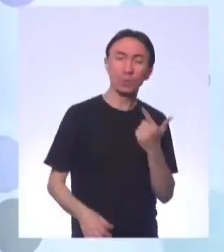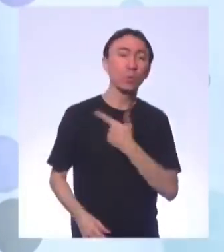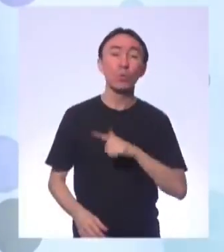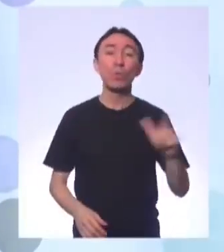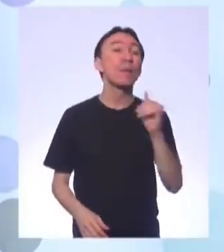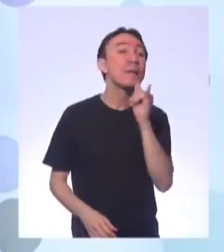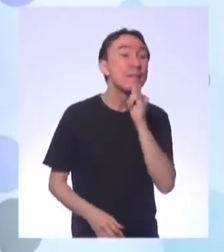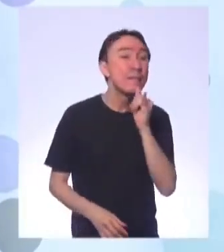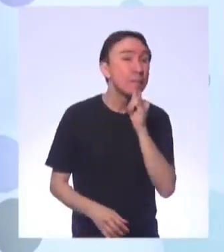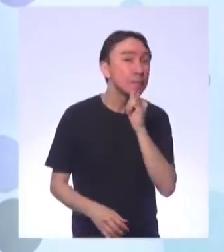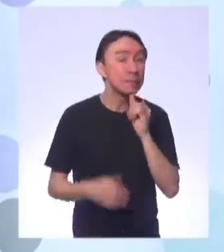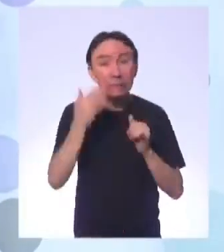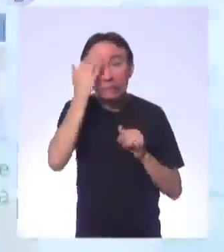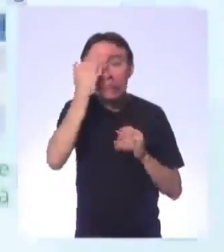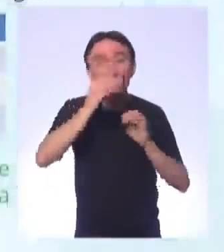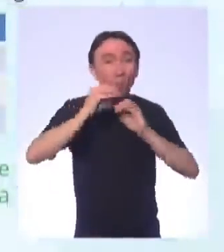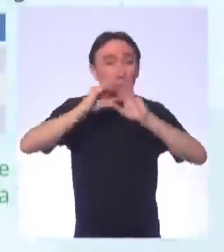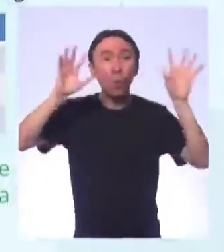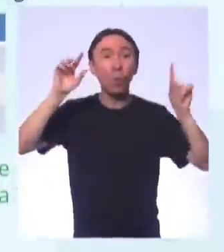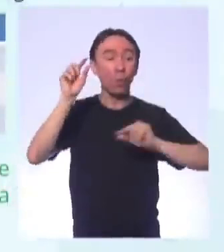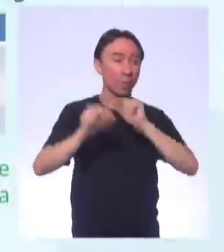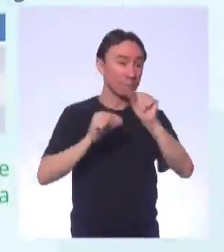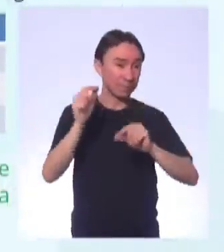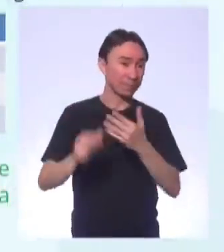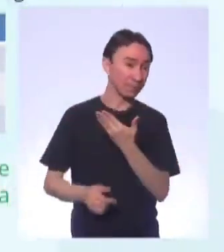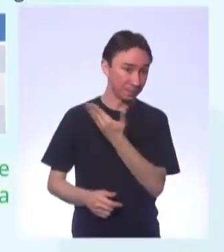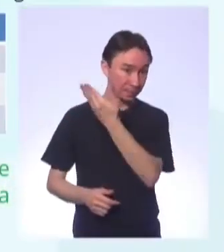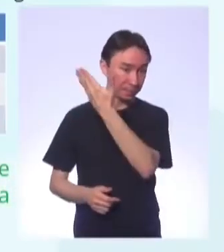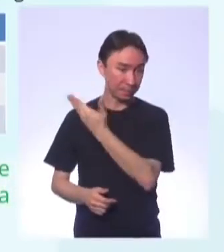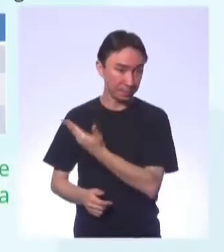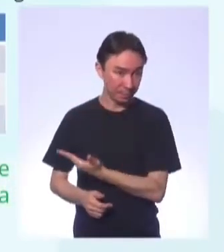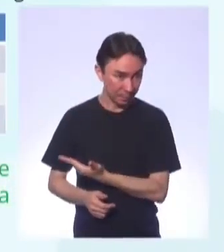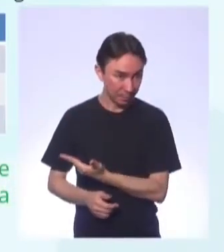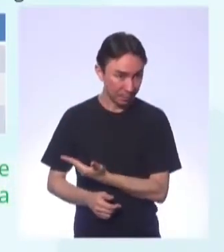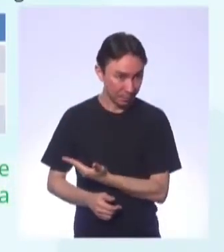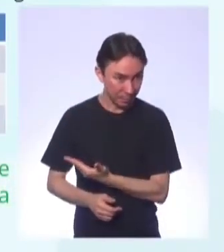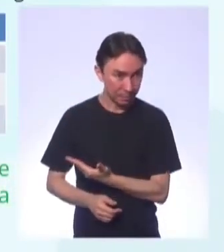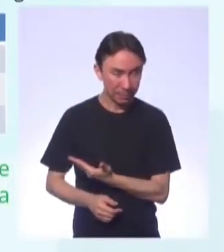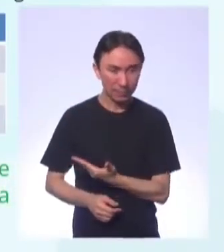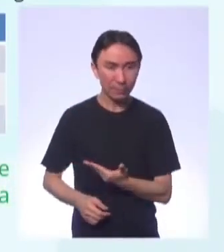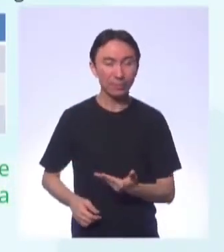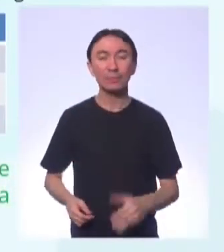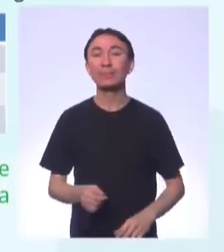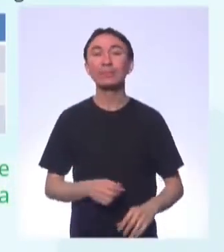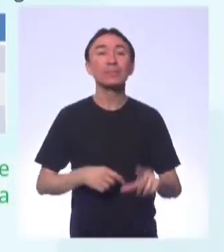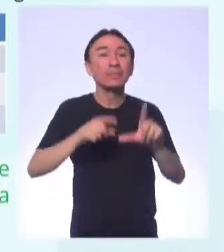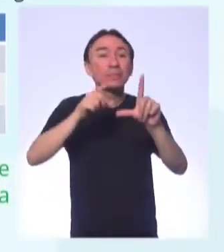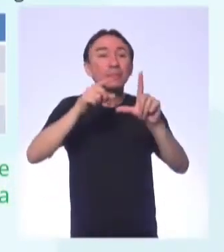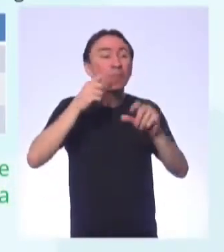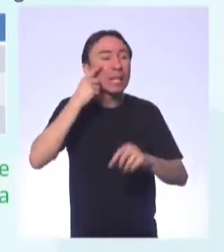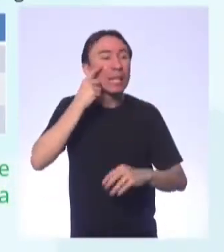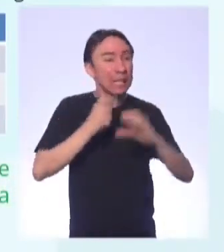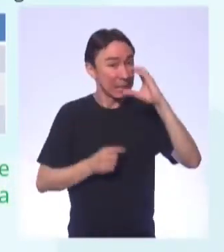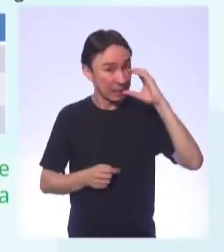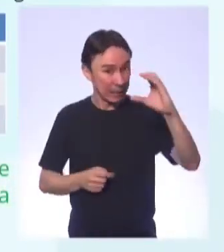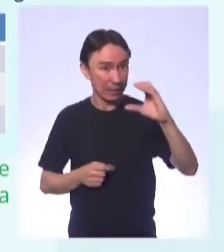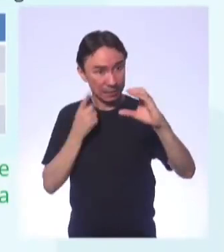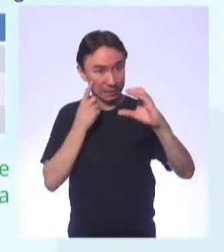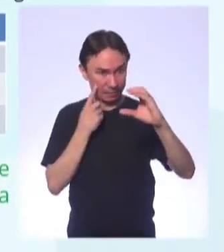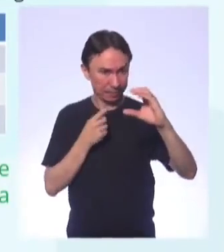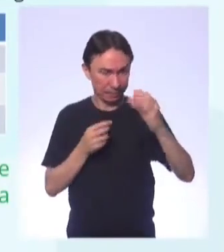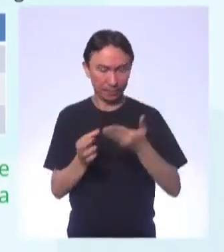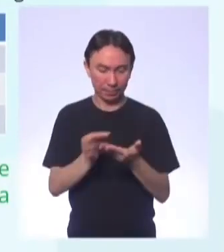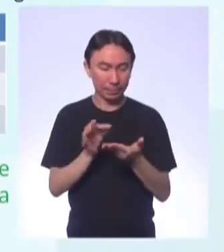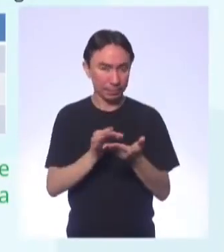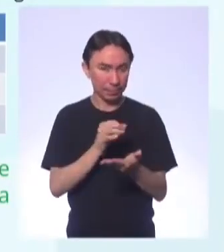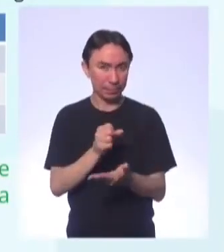quero que vocês entendam seguinte ó pode pôr lanterninha para eles diretor que na letra C lá na página 89 também ele fala